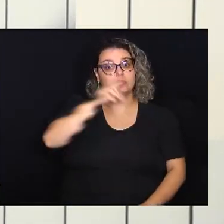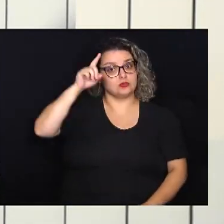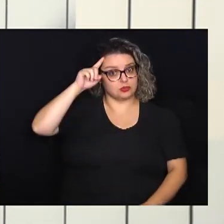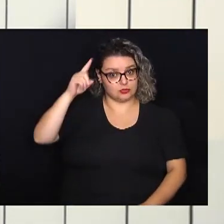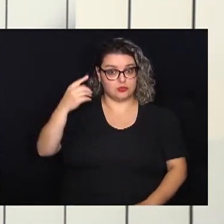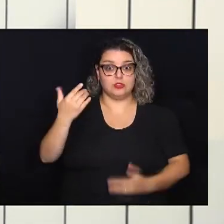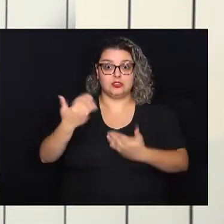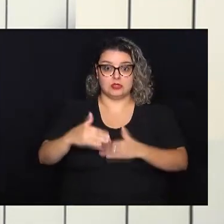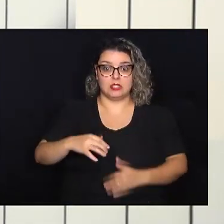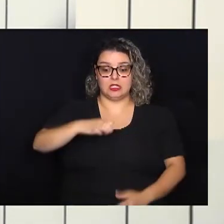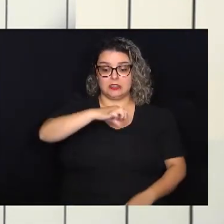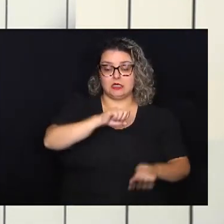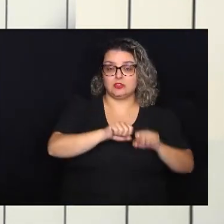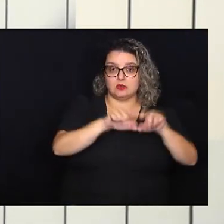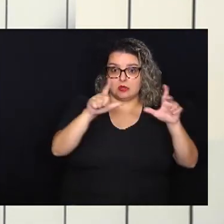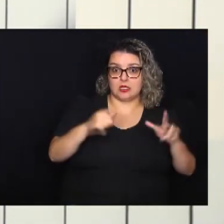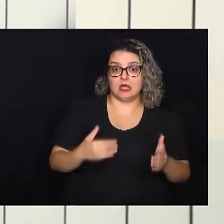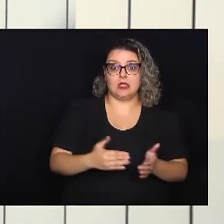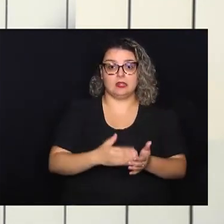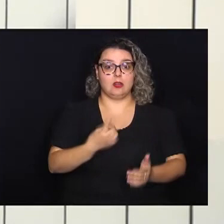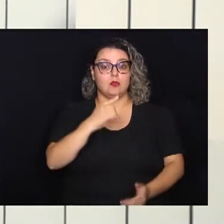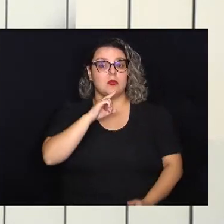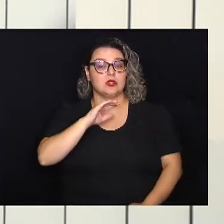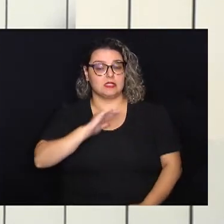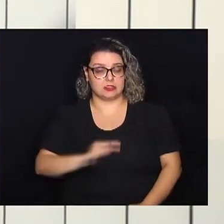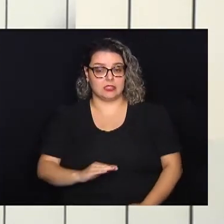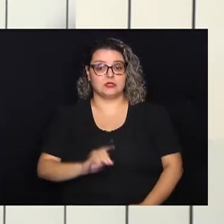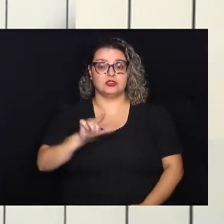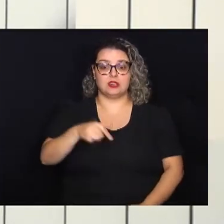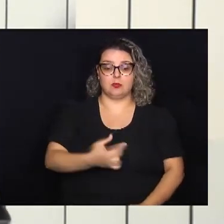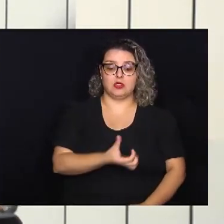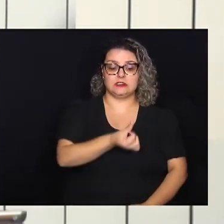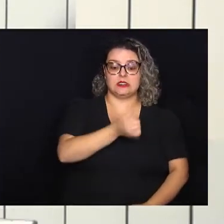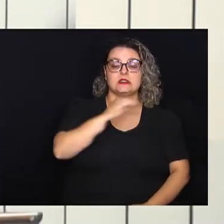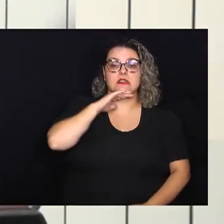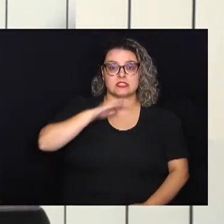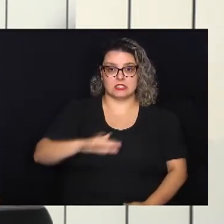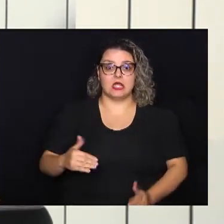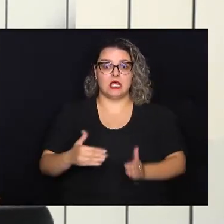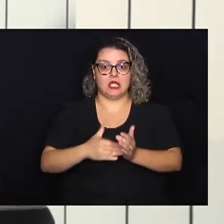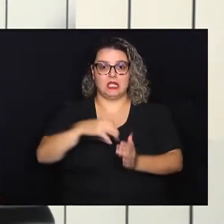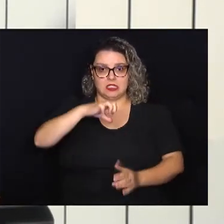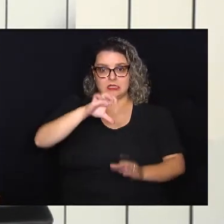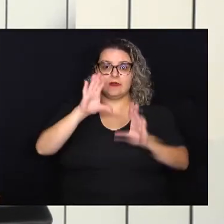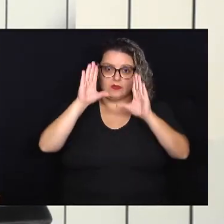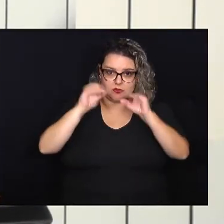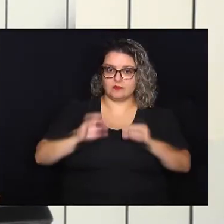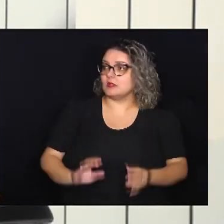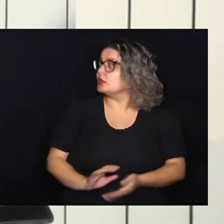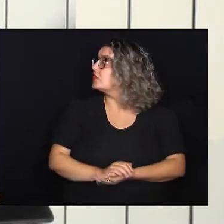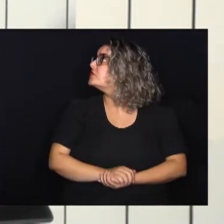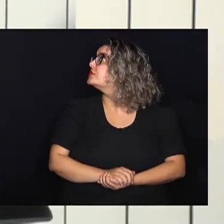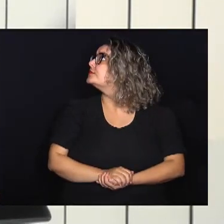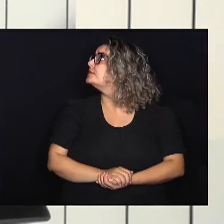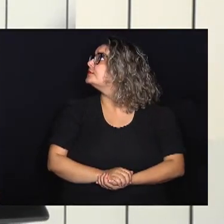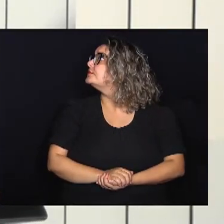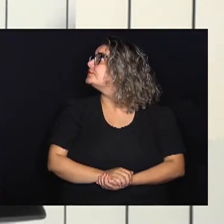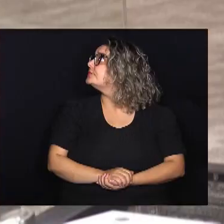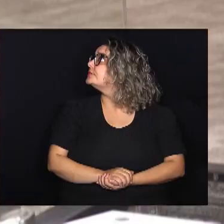das 9 da manhã a uma da tarde e depois das 6 horas da tarde até às 9 horas da noite